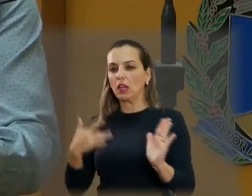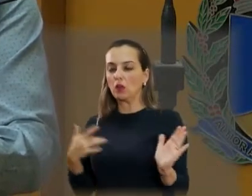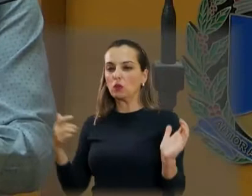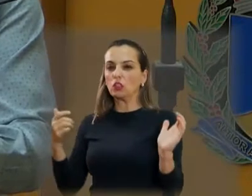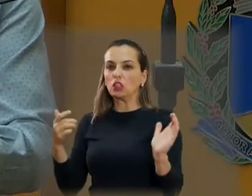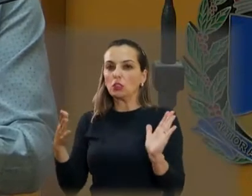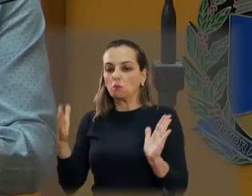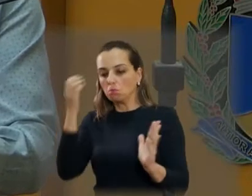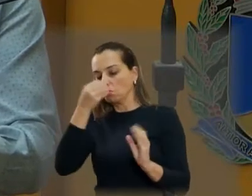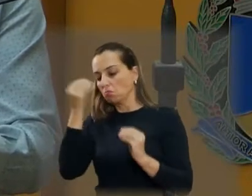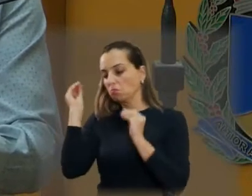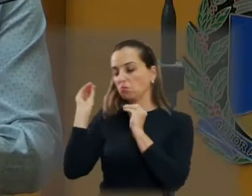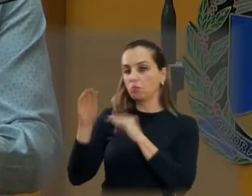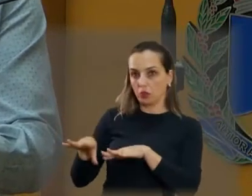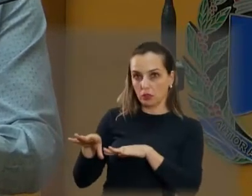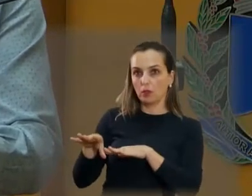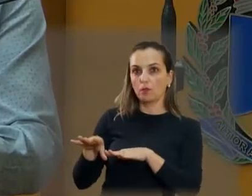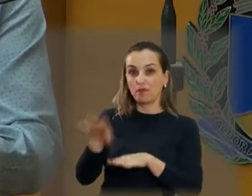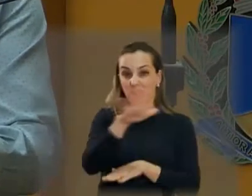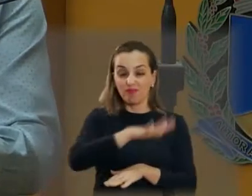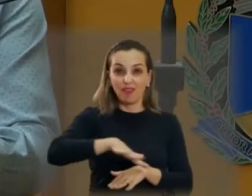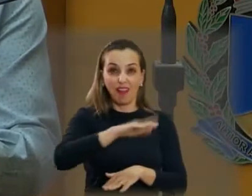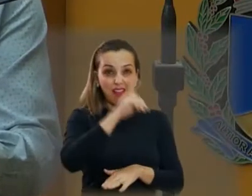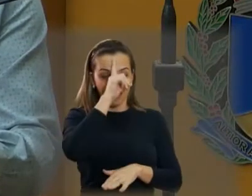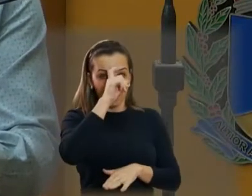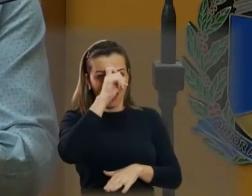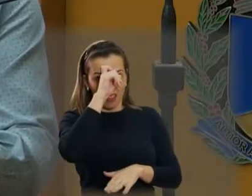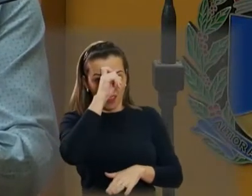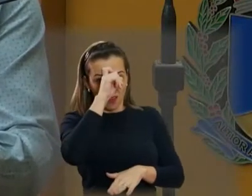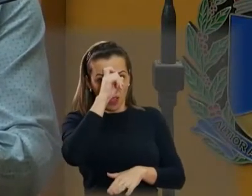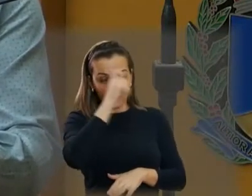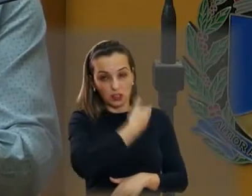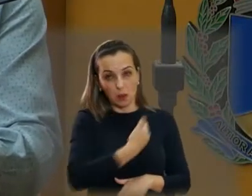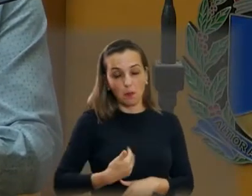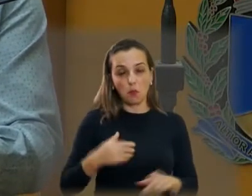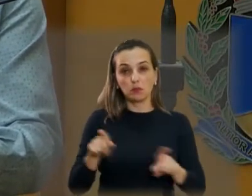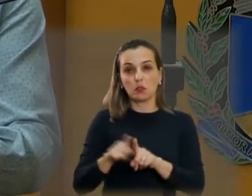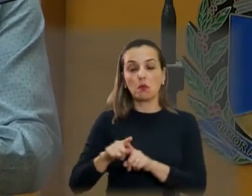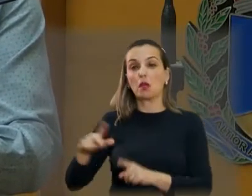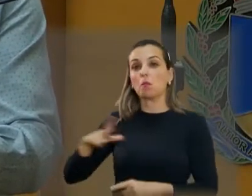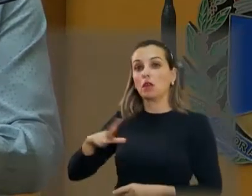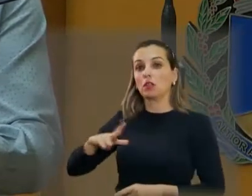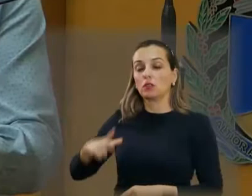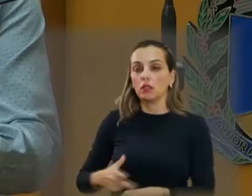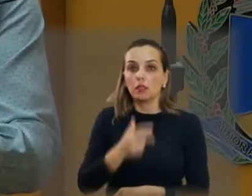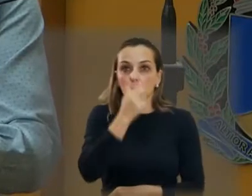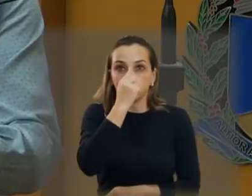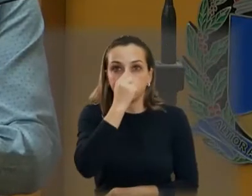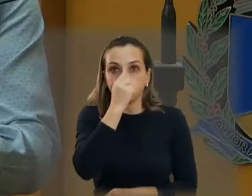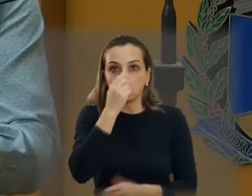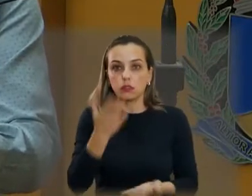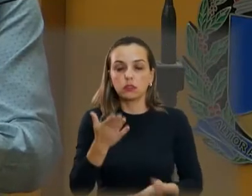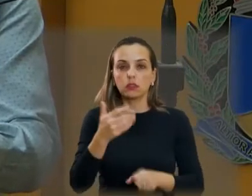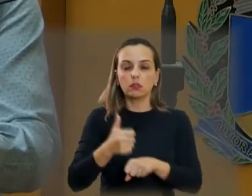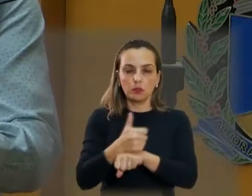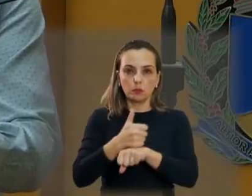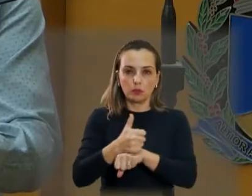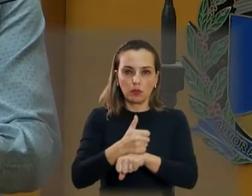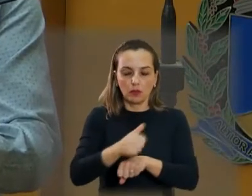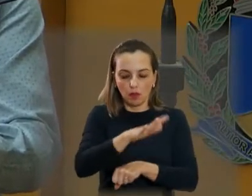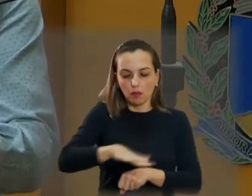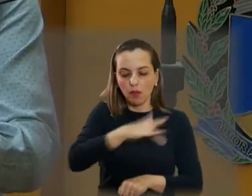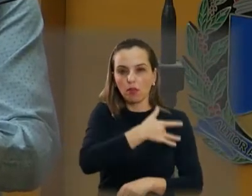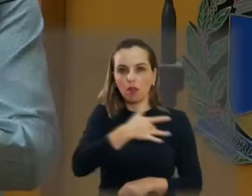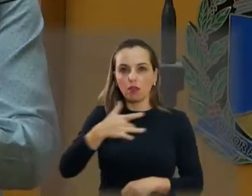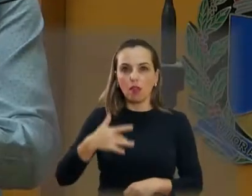doença. As redes pública e privada de saúde estão saturadas. Profissionais da saúde vivem já há algum tempo